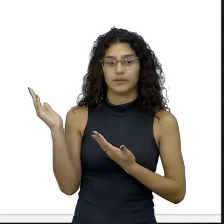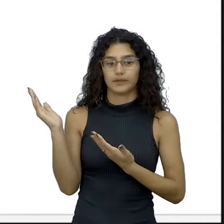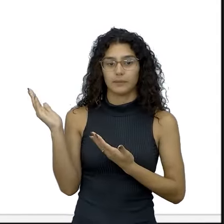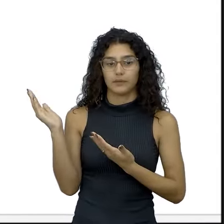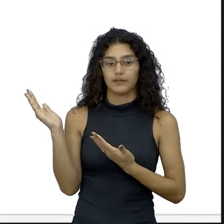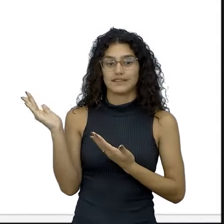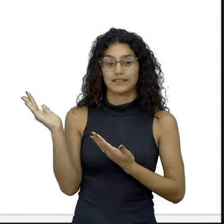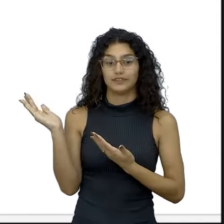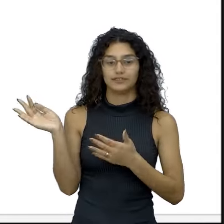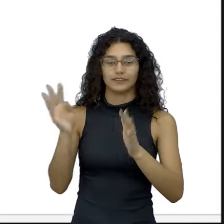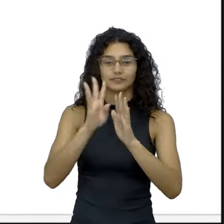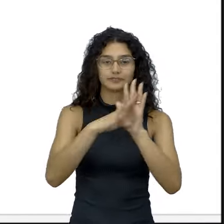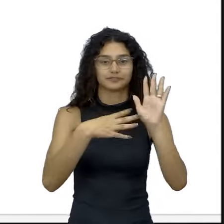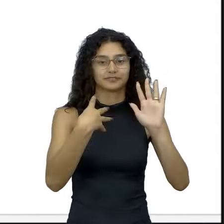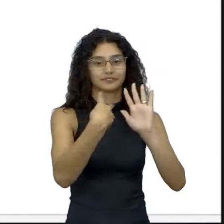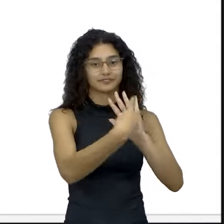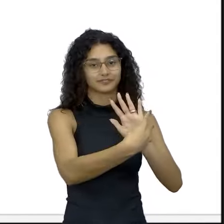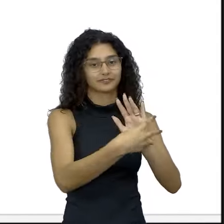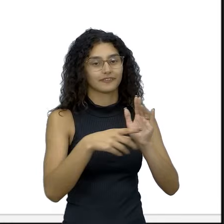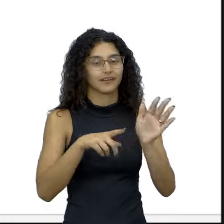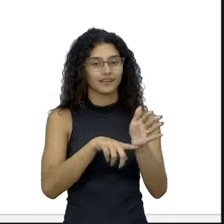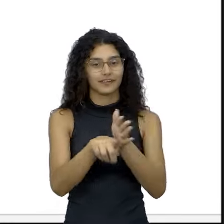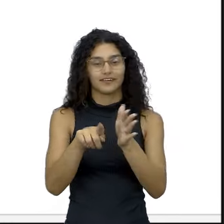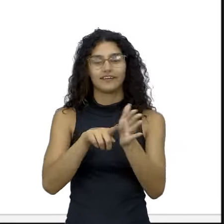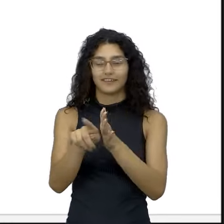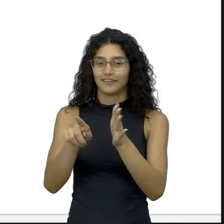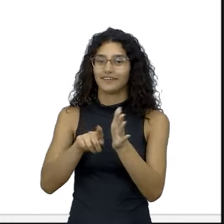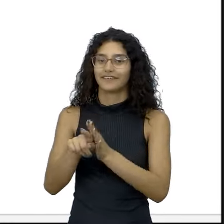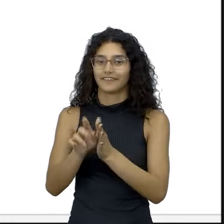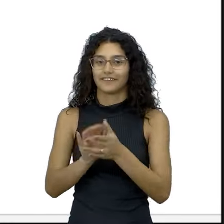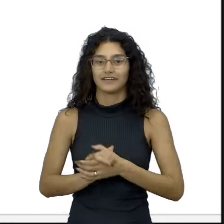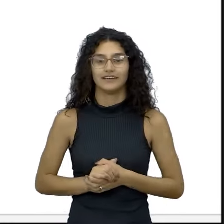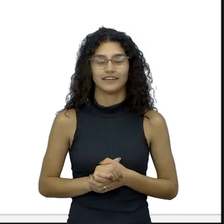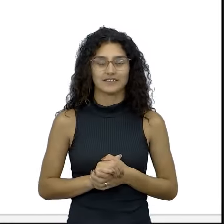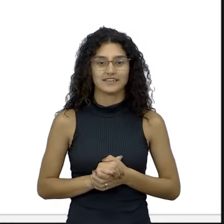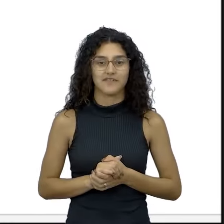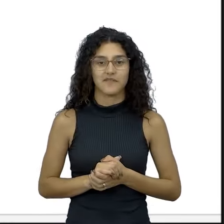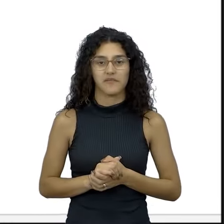estou falando, o quadro de análise do texto, você sabia que.